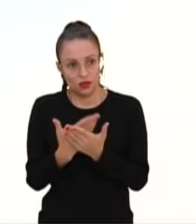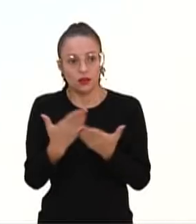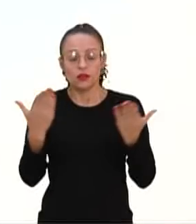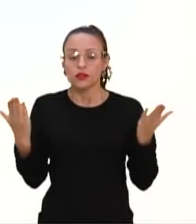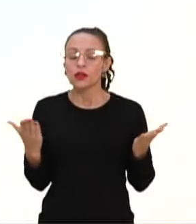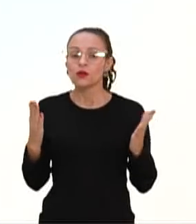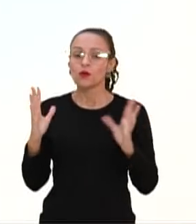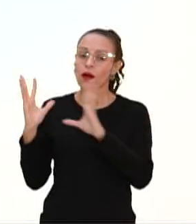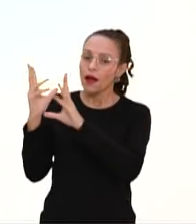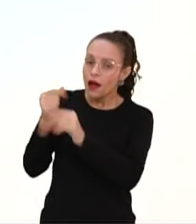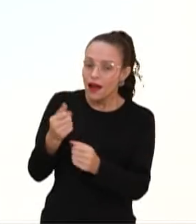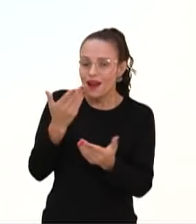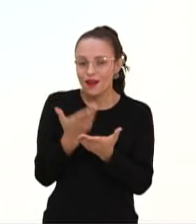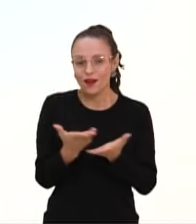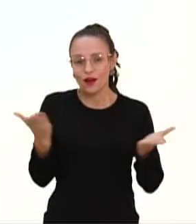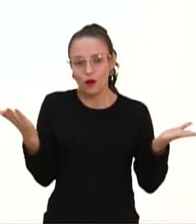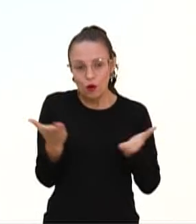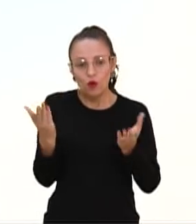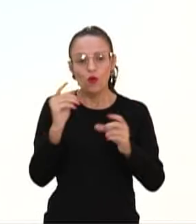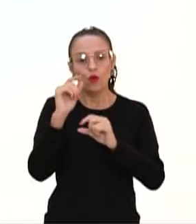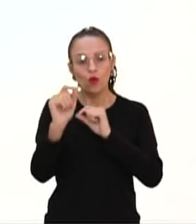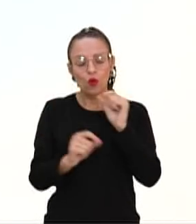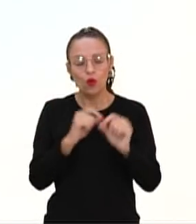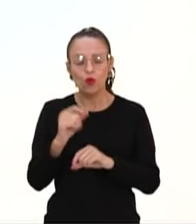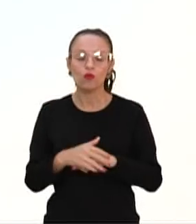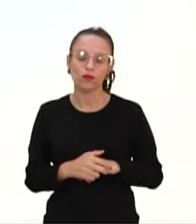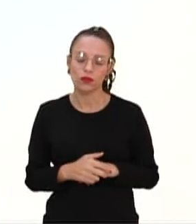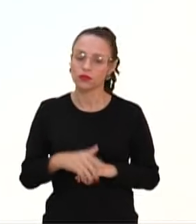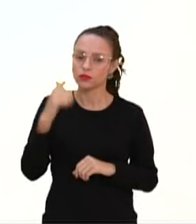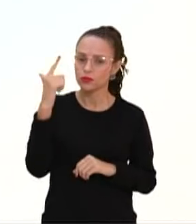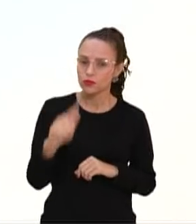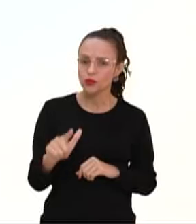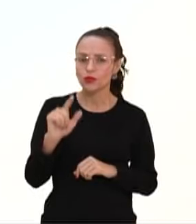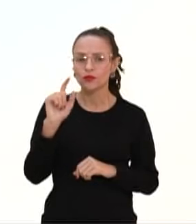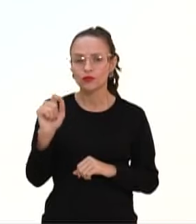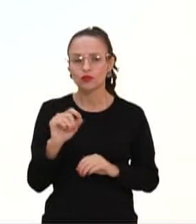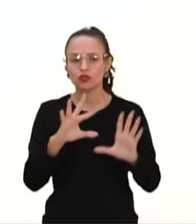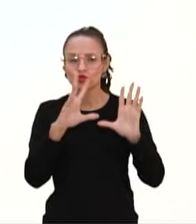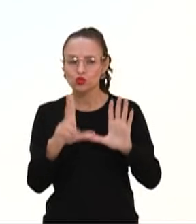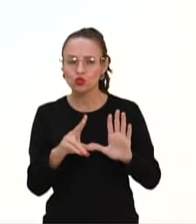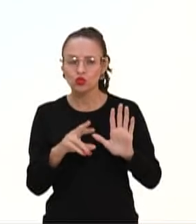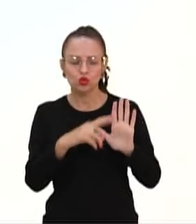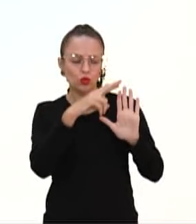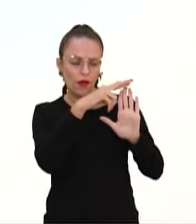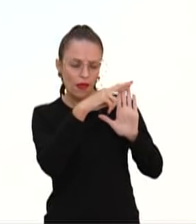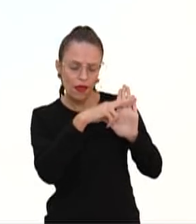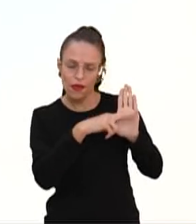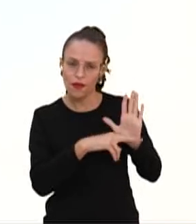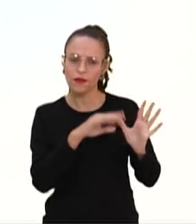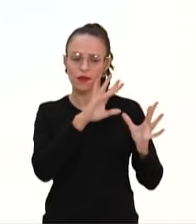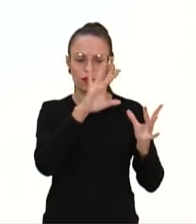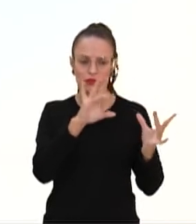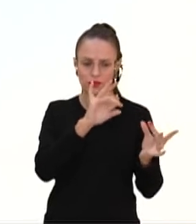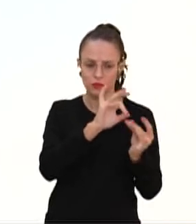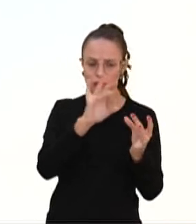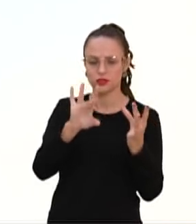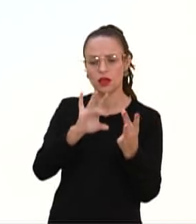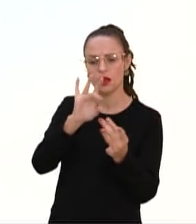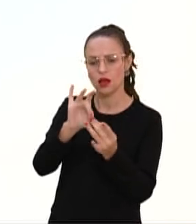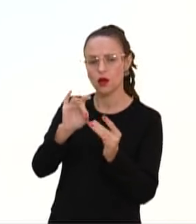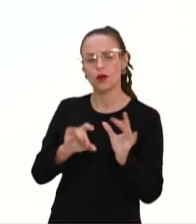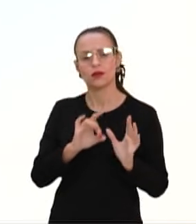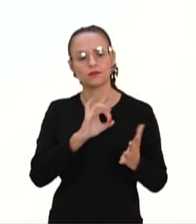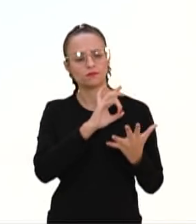Bem, aula de hoje, a gente buscou novamente todos esses casos especiais como consequência da definição do